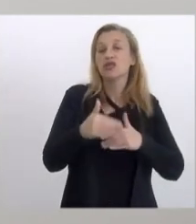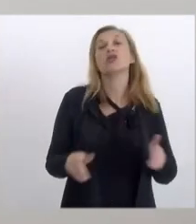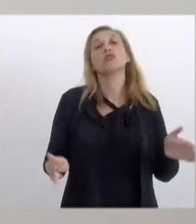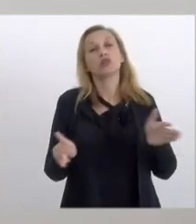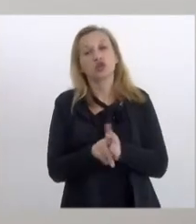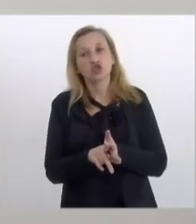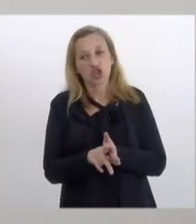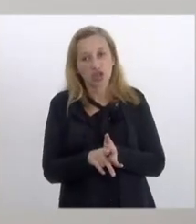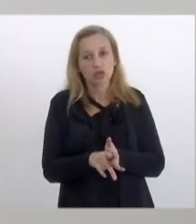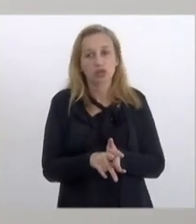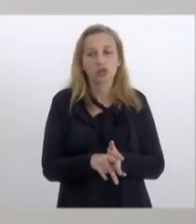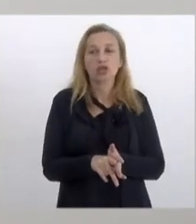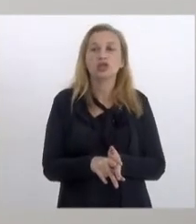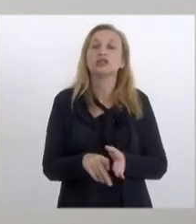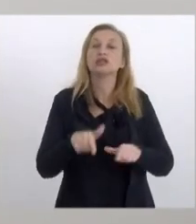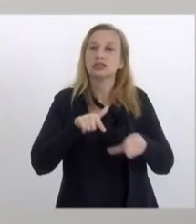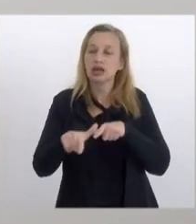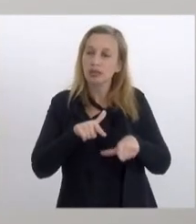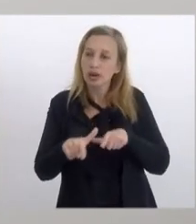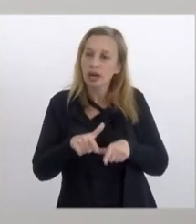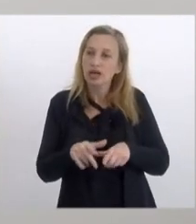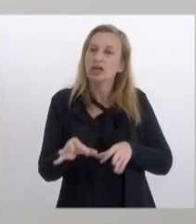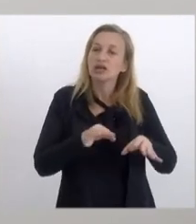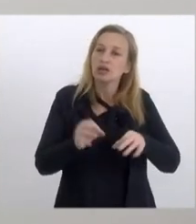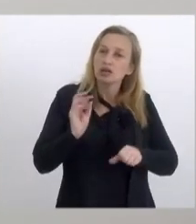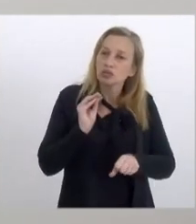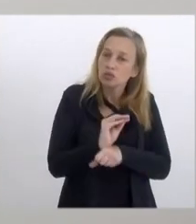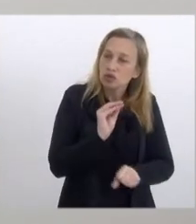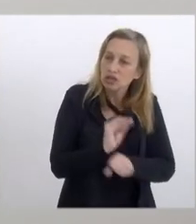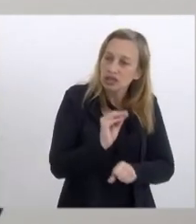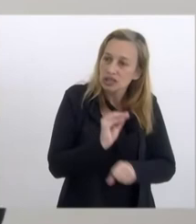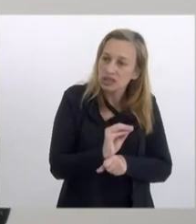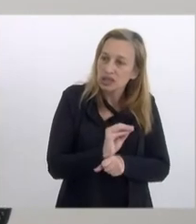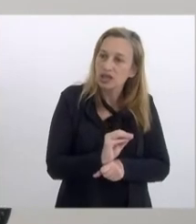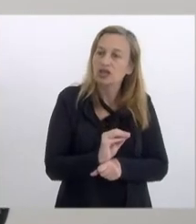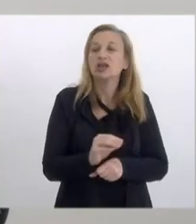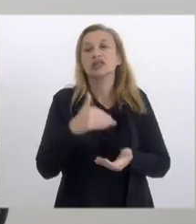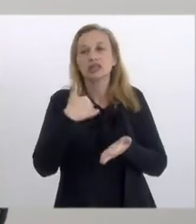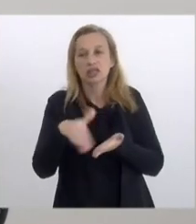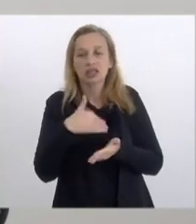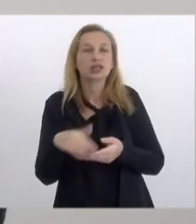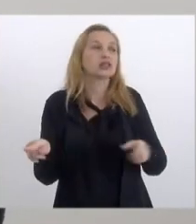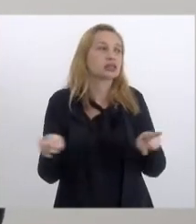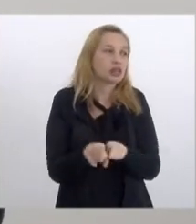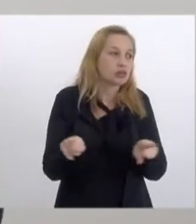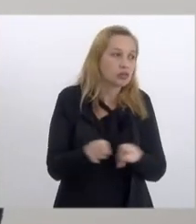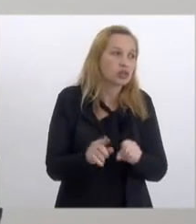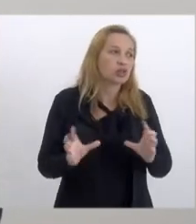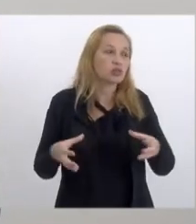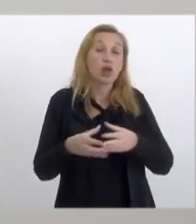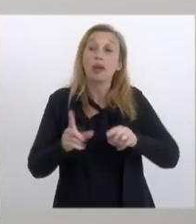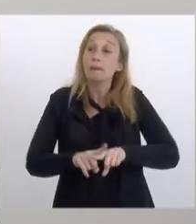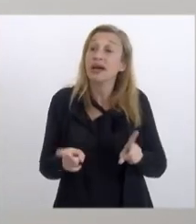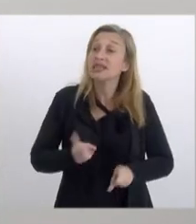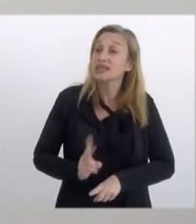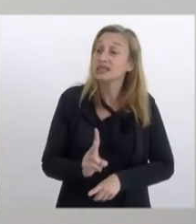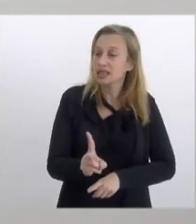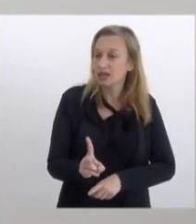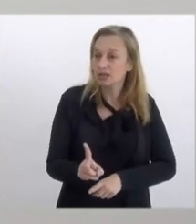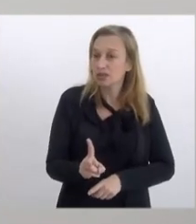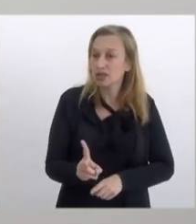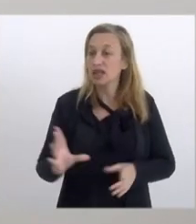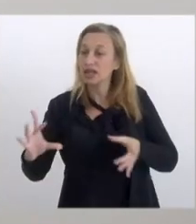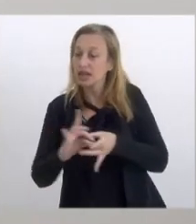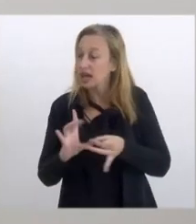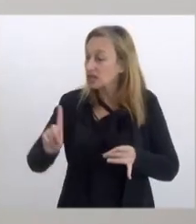projeto, desenvolver esse trabalho, esse programa de prevenção da secretaria e também da comissão, mas sempre linkado a